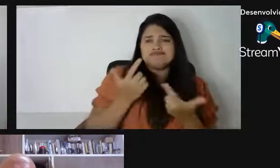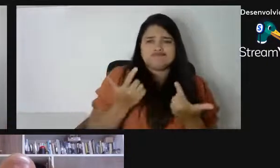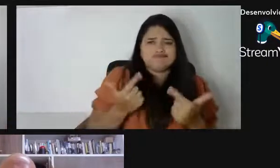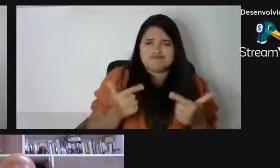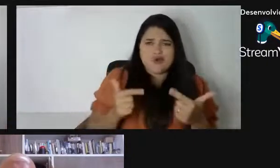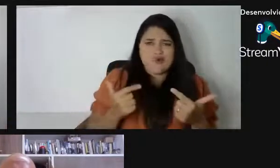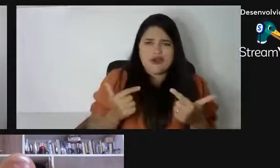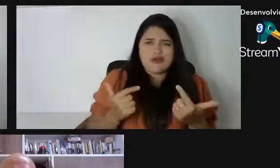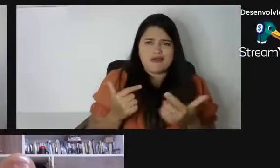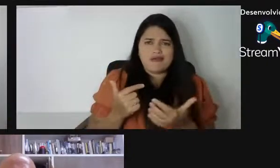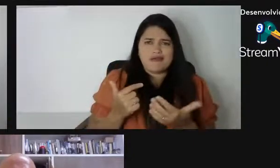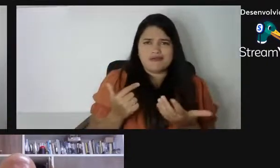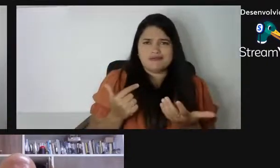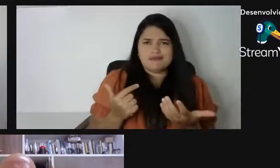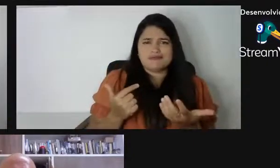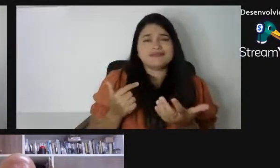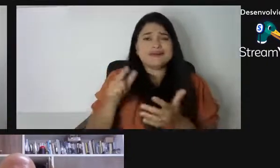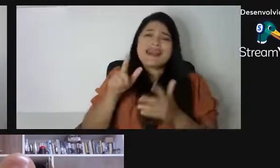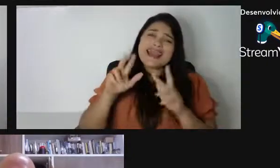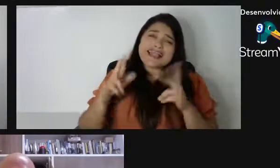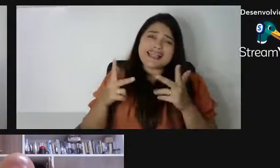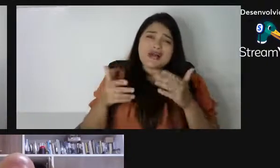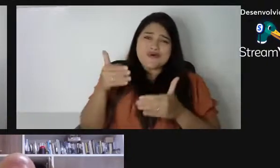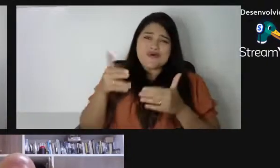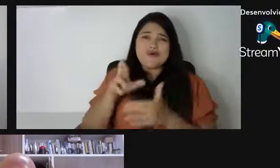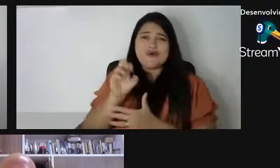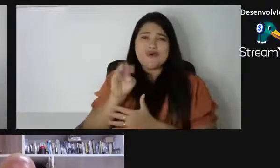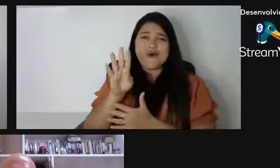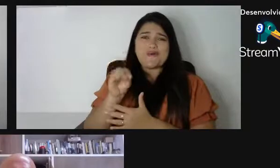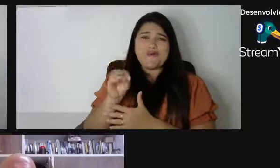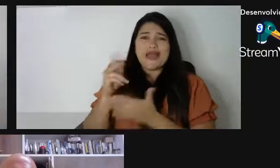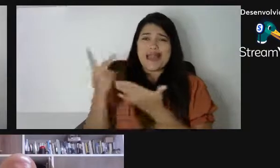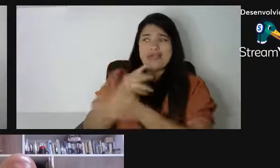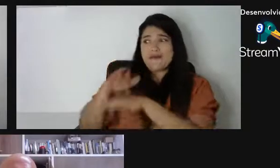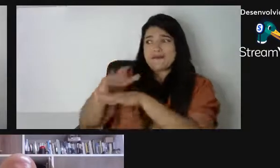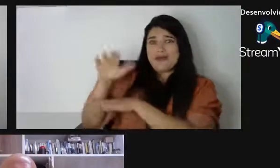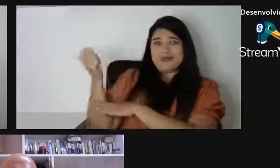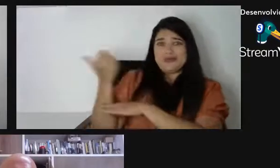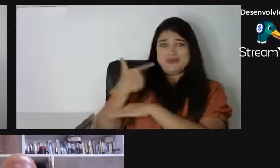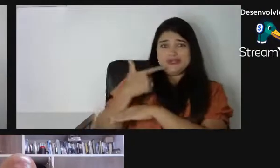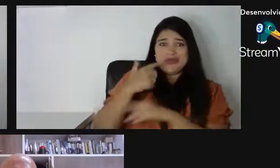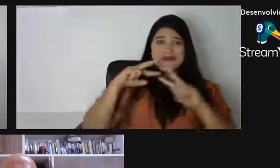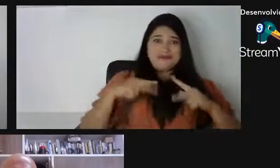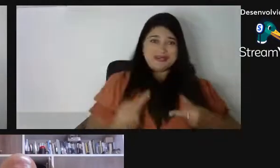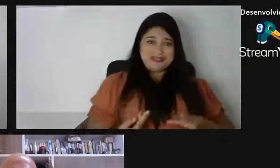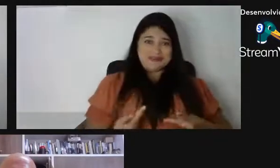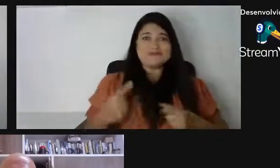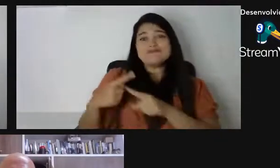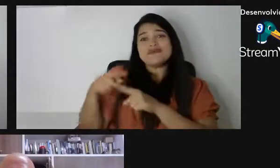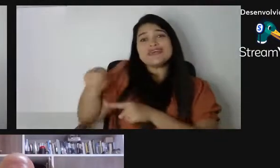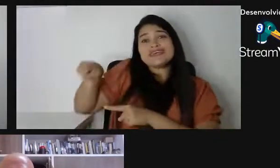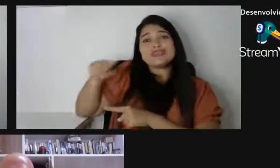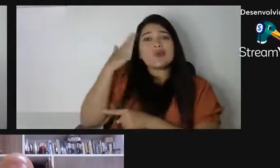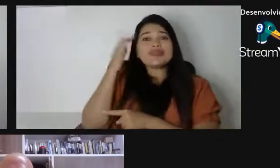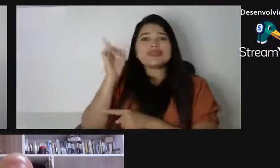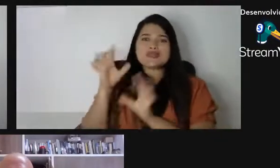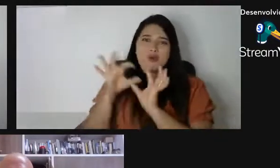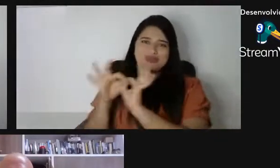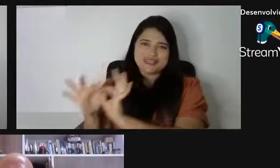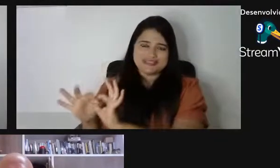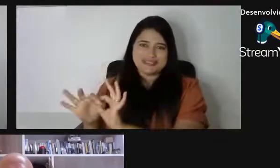os robôs erram muito mais do que a gente, vamos pensar assim, né? Porque não entendem esse contexto. Então, eu acho que